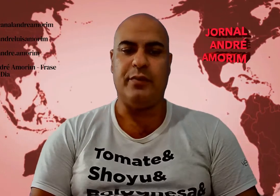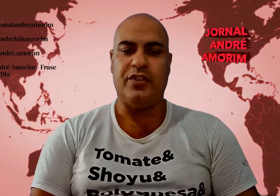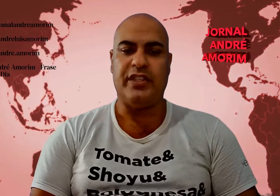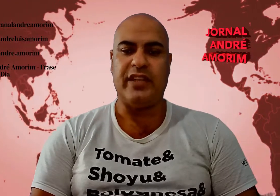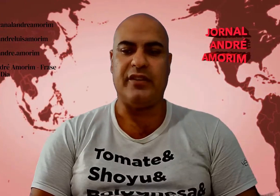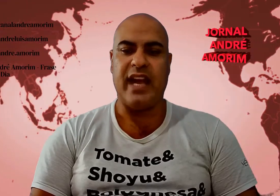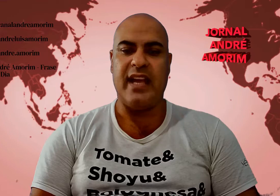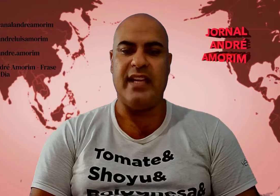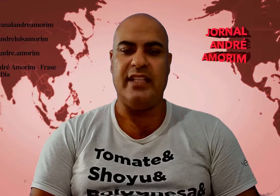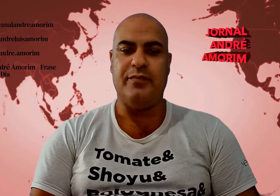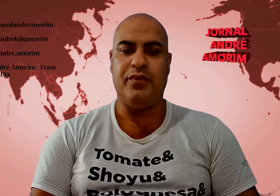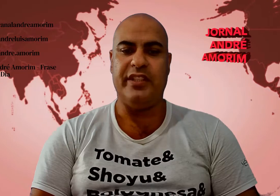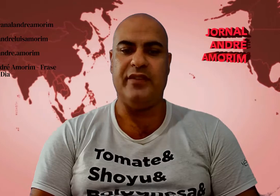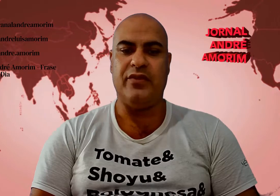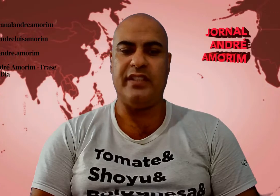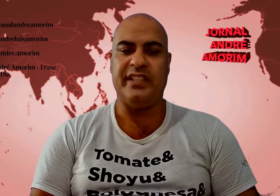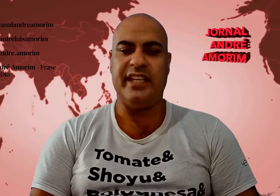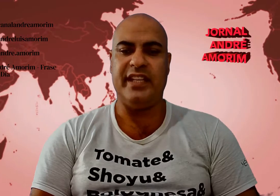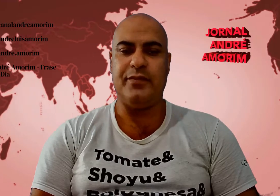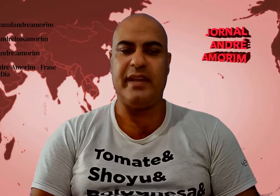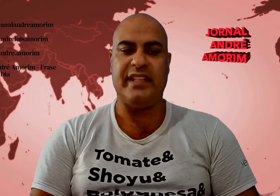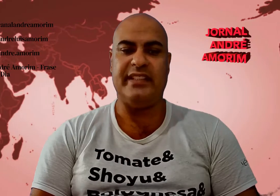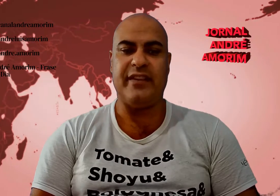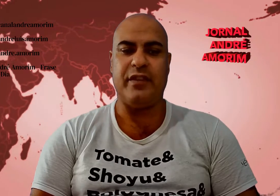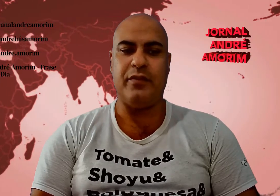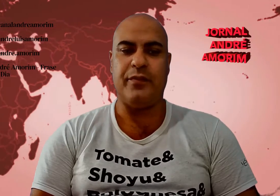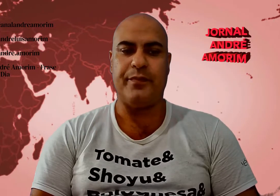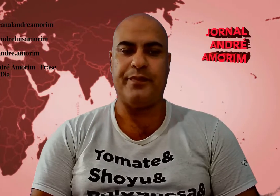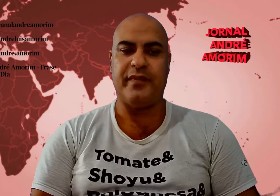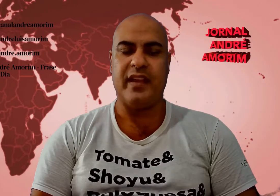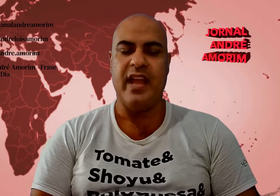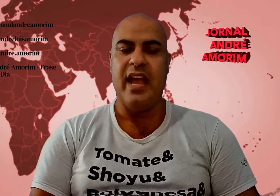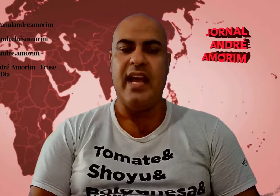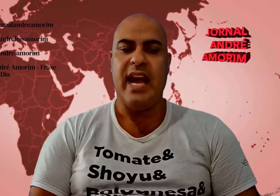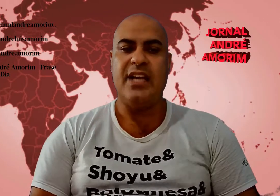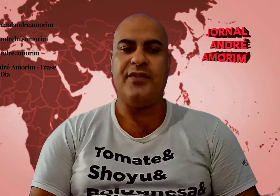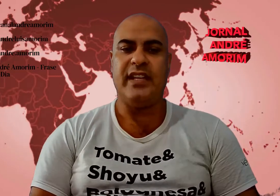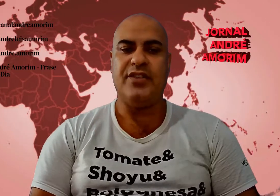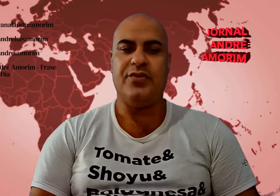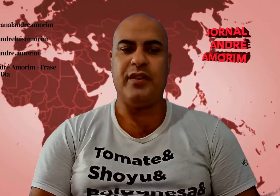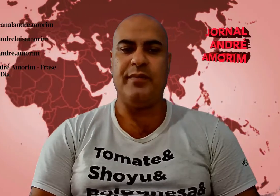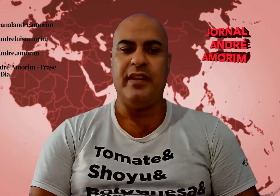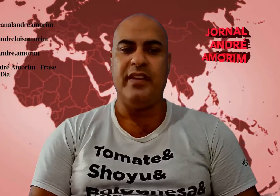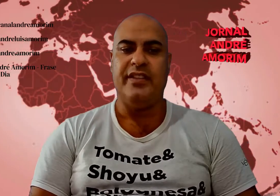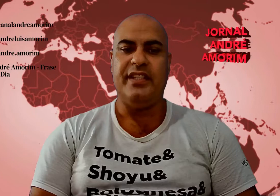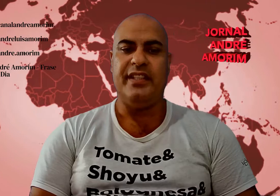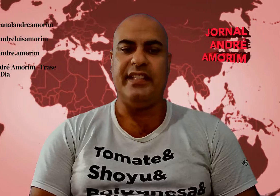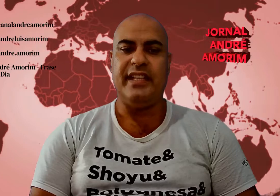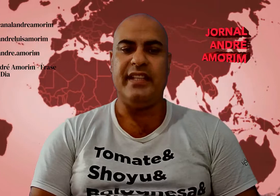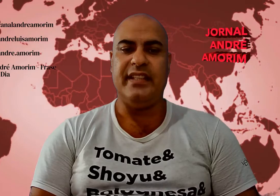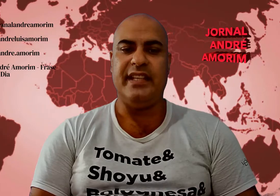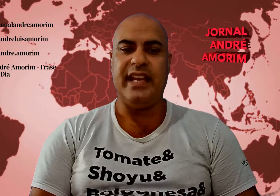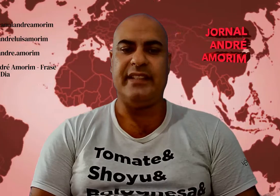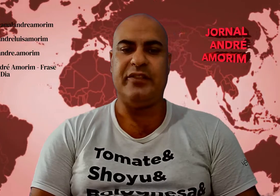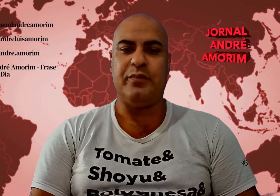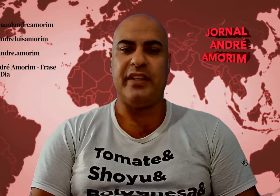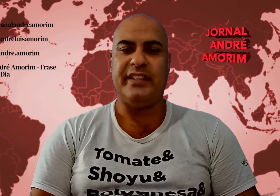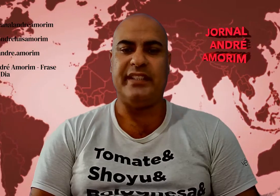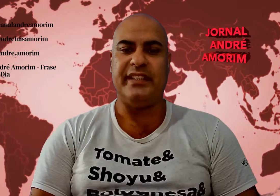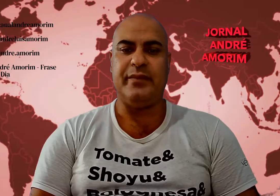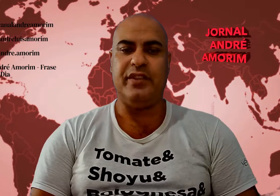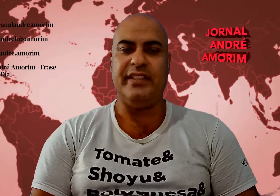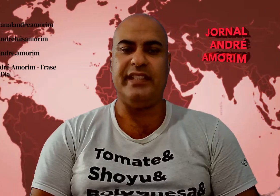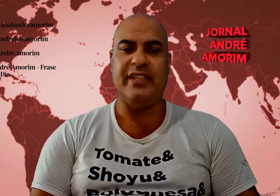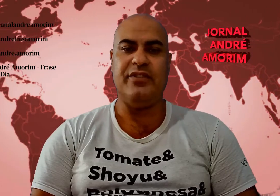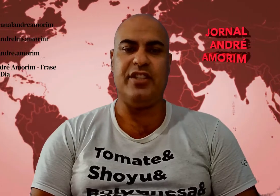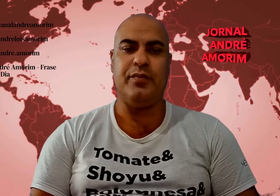e como foi projetado lá e depois veio acontecer neste país, afirma. A advogada de Trump diz ainda que essas